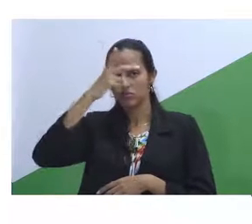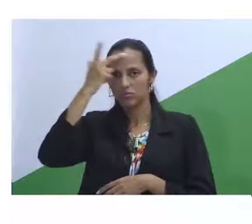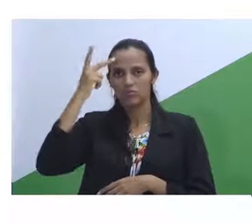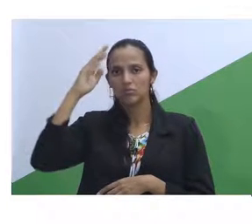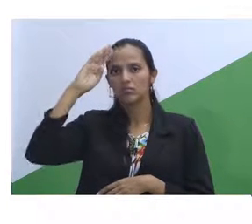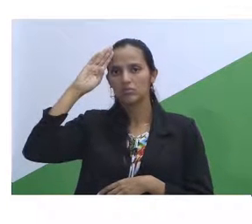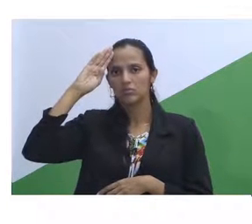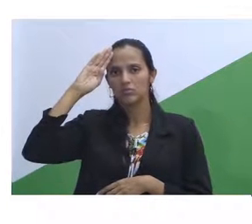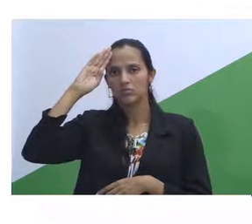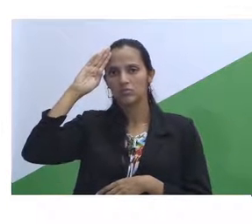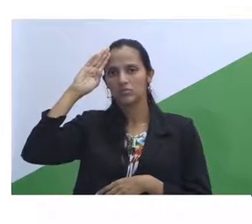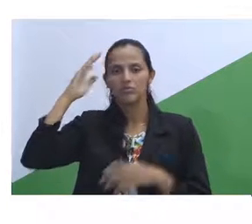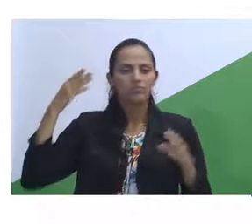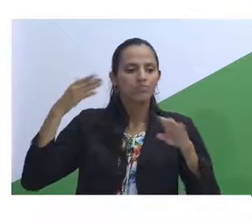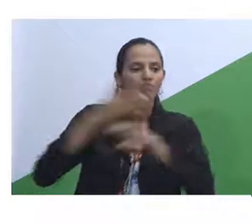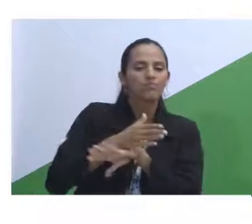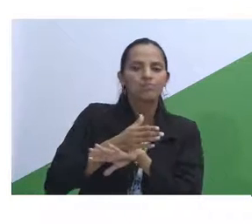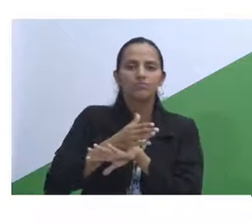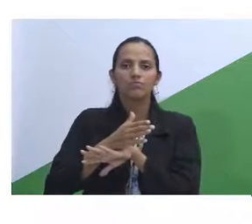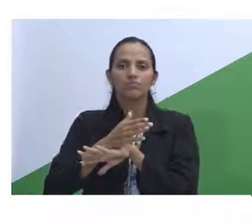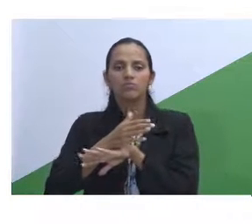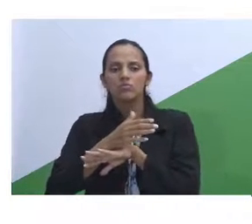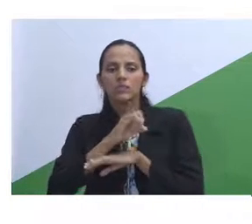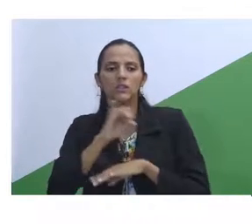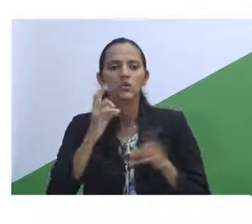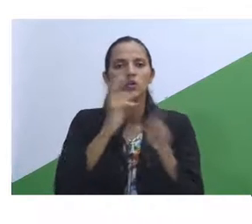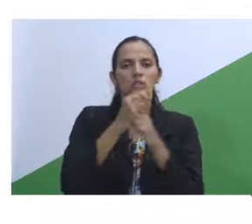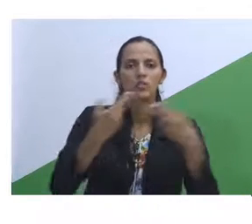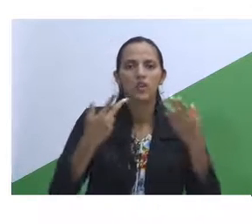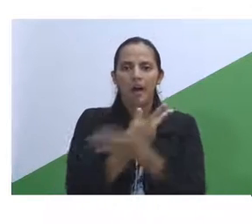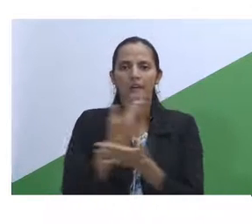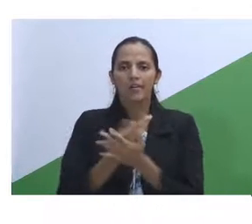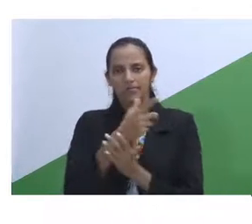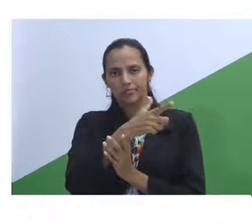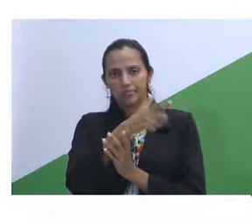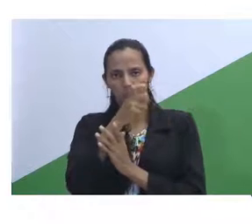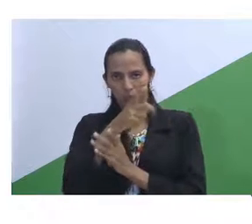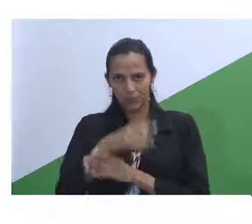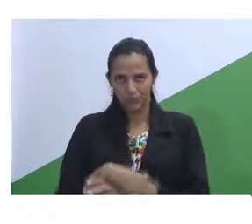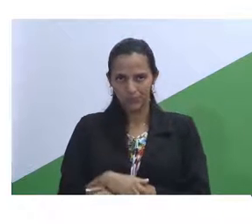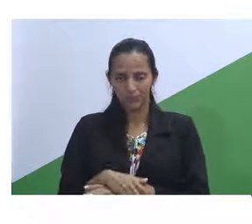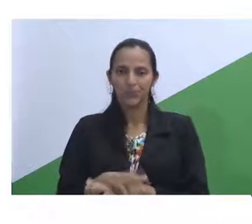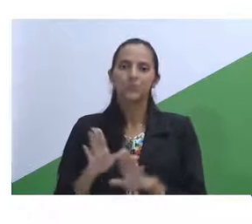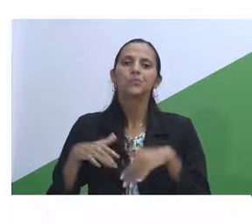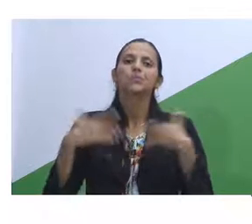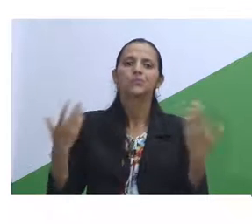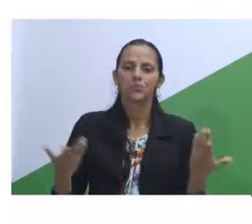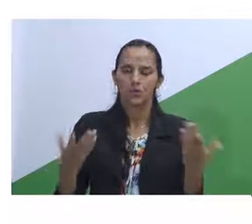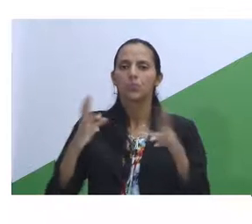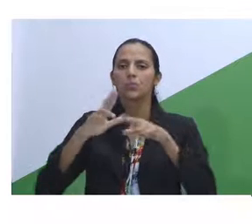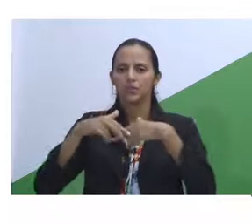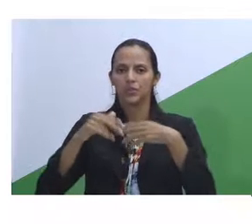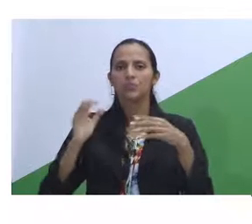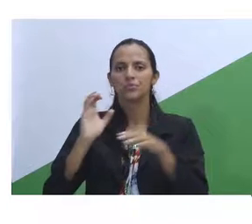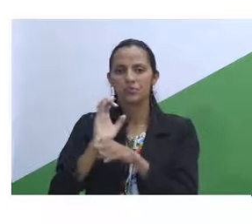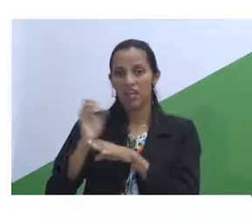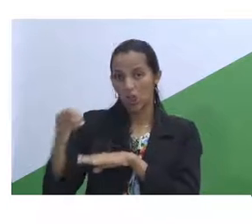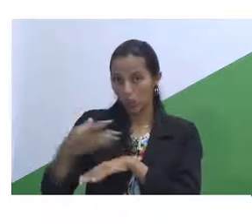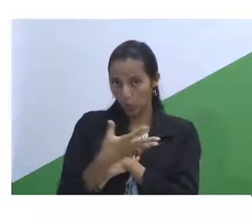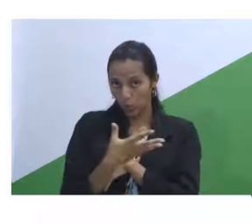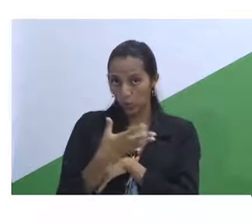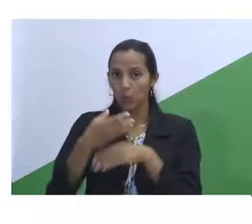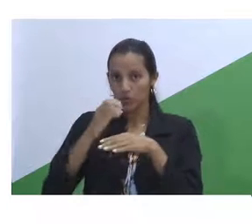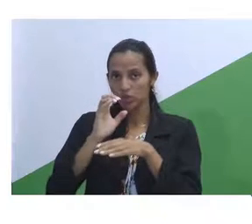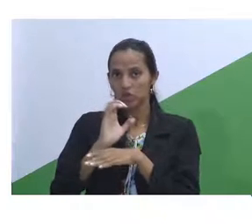então, gestar, na verdade, esse plano que depois que Vargas realmente dá aí, né? O golpe de Estado, que é, então, a implantação